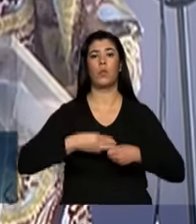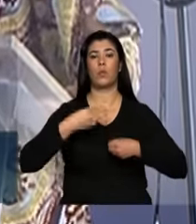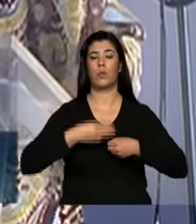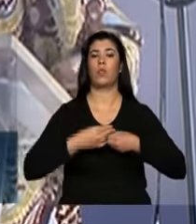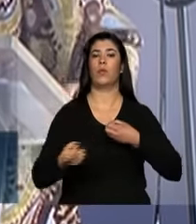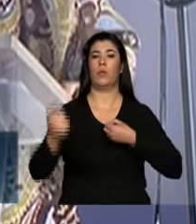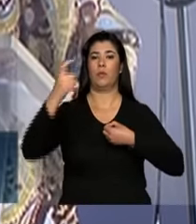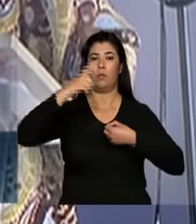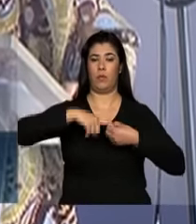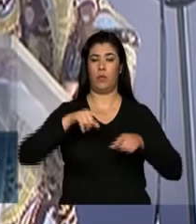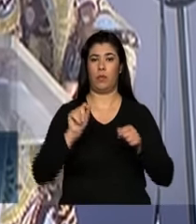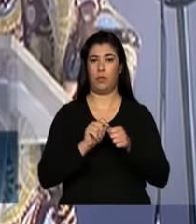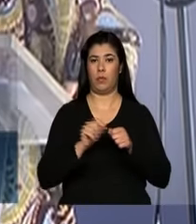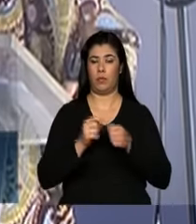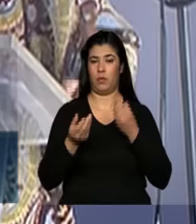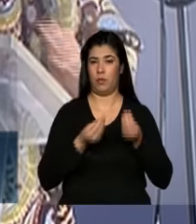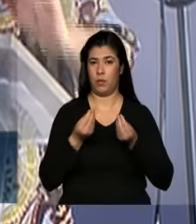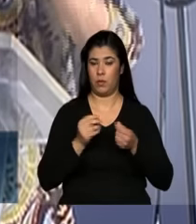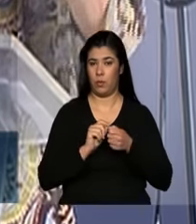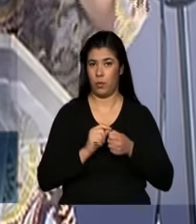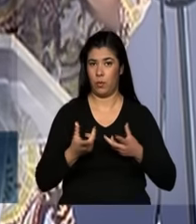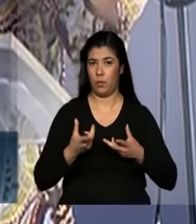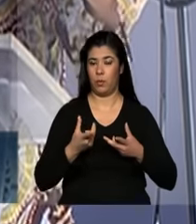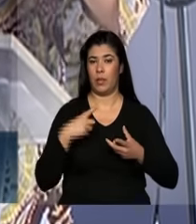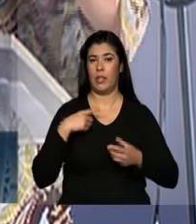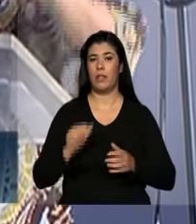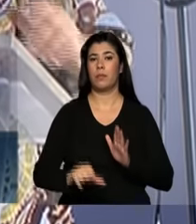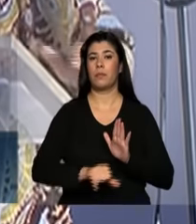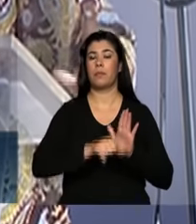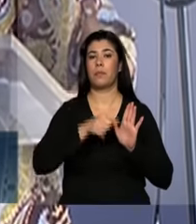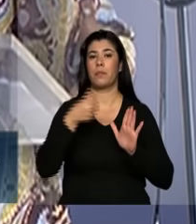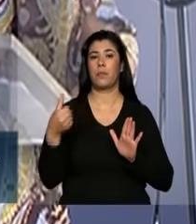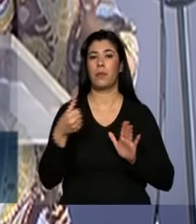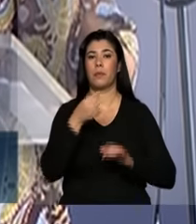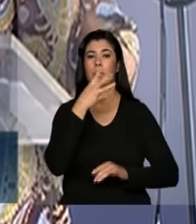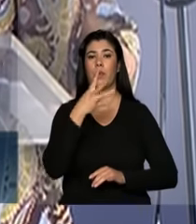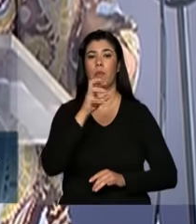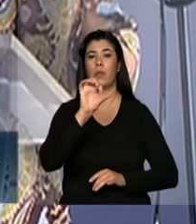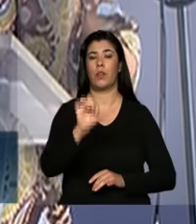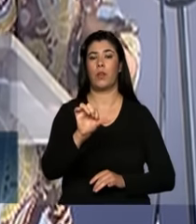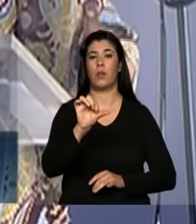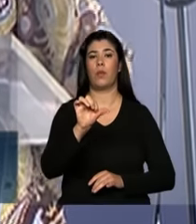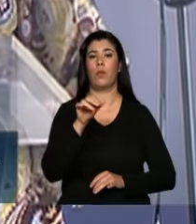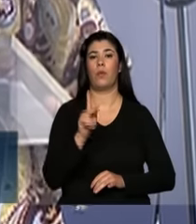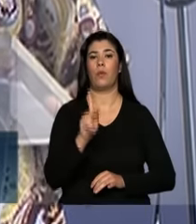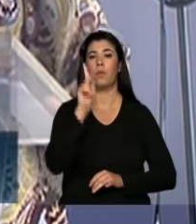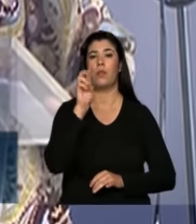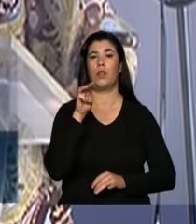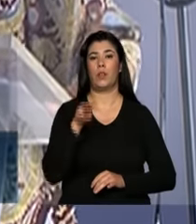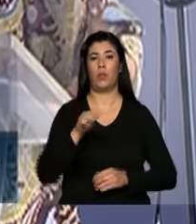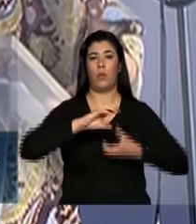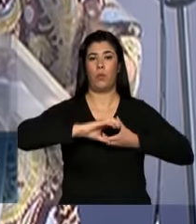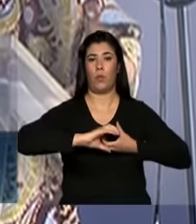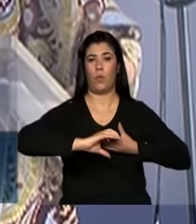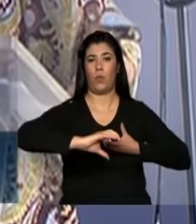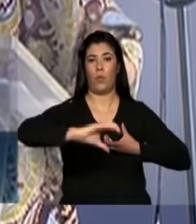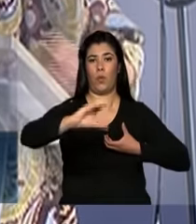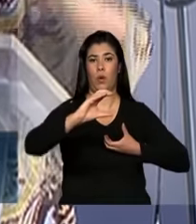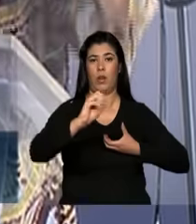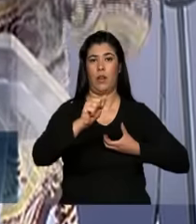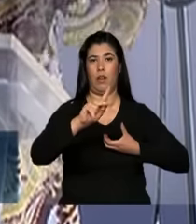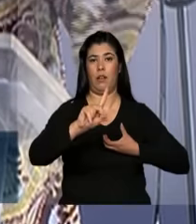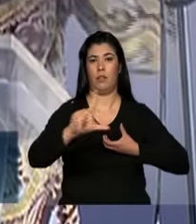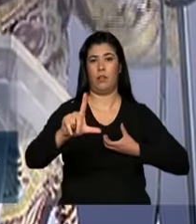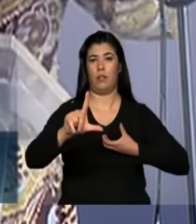volto aqui para a gente dar os primeiros 49 quilômetros do canal do São